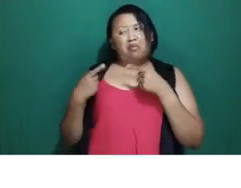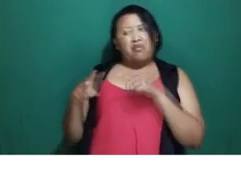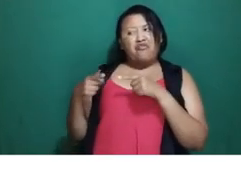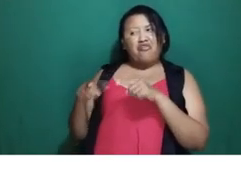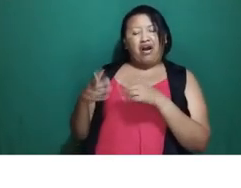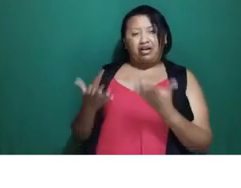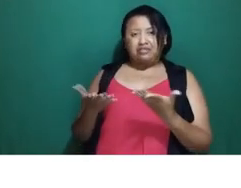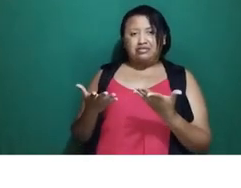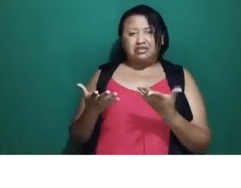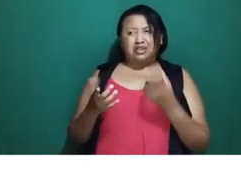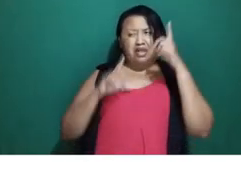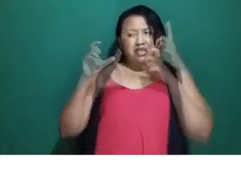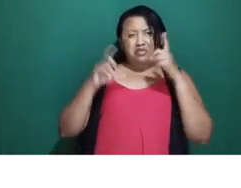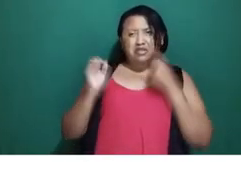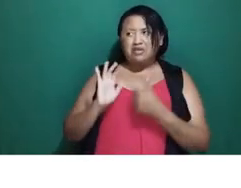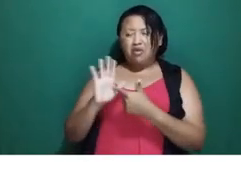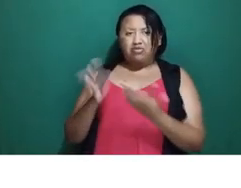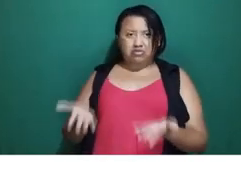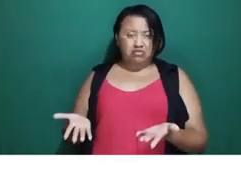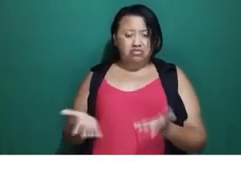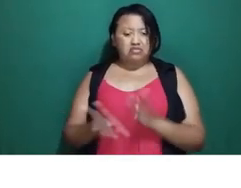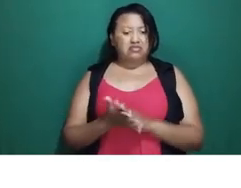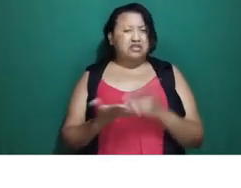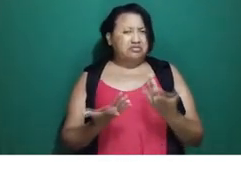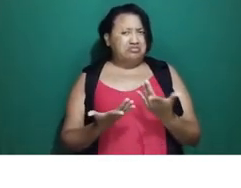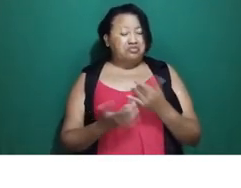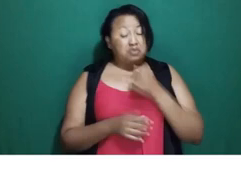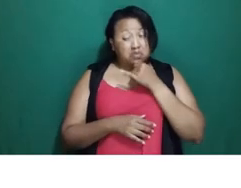sentindo importunar tem uma expressão aí constrangido